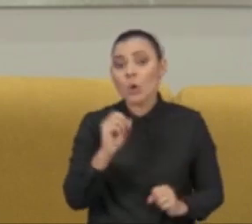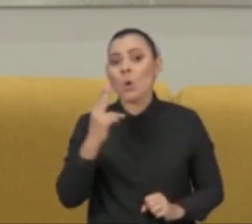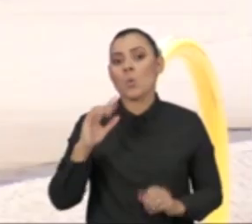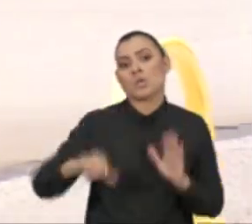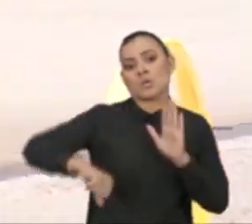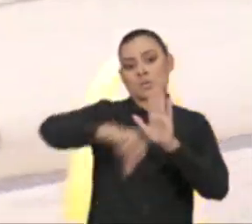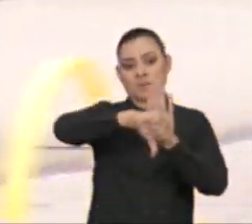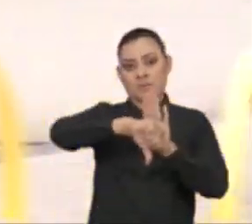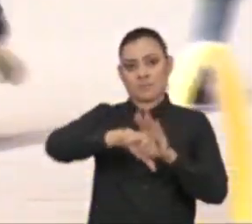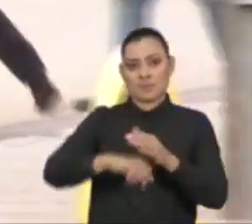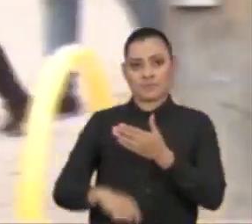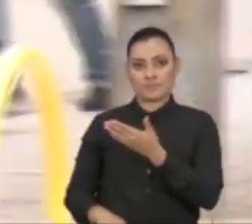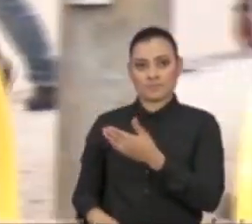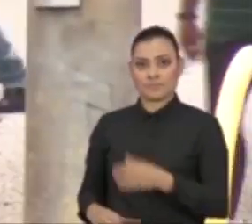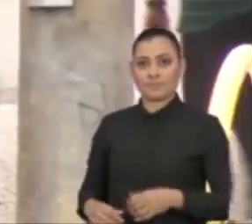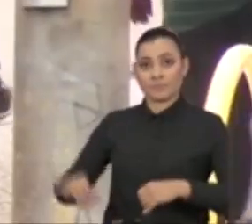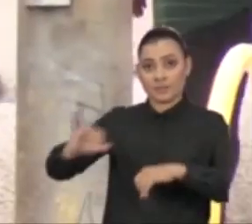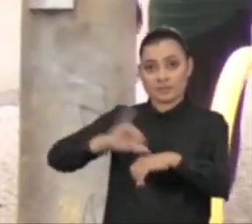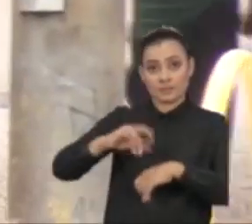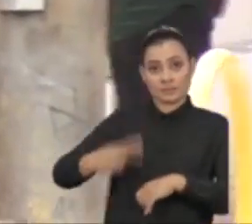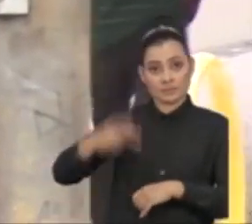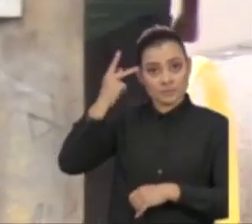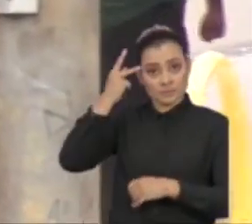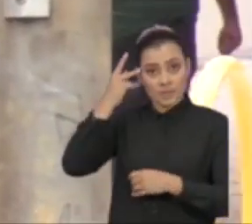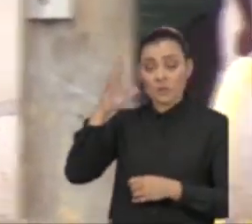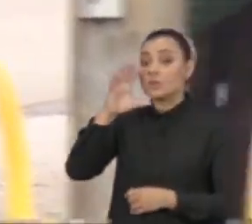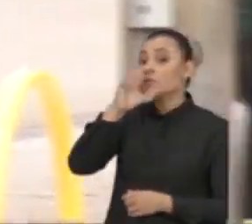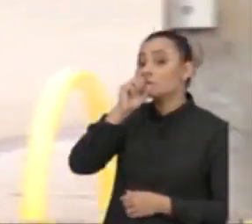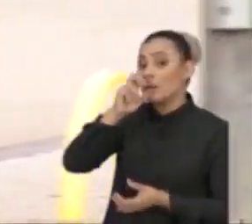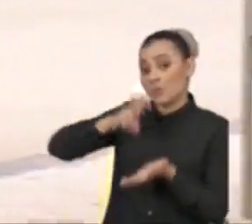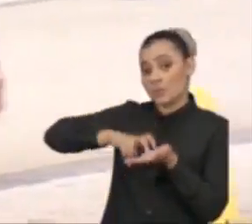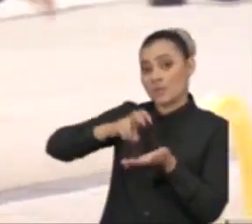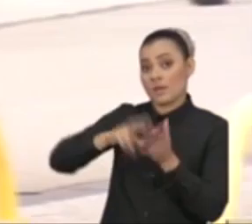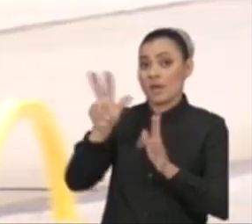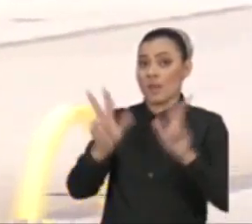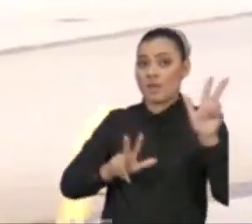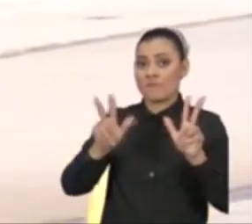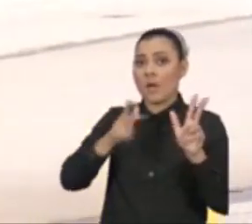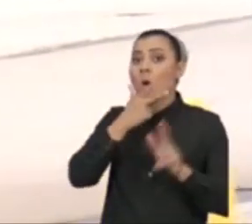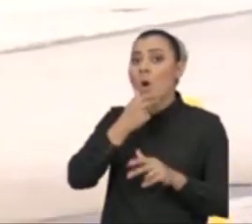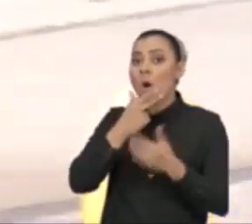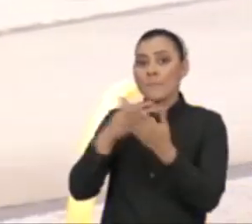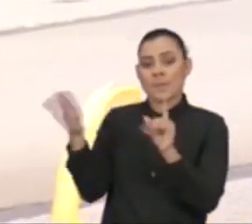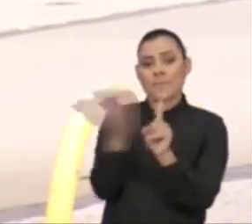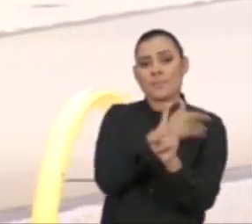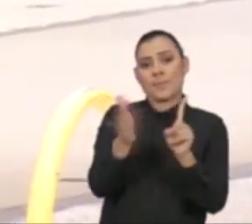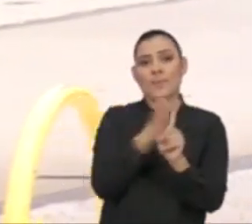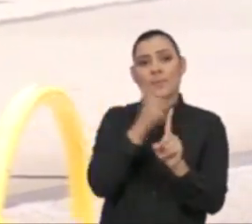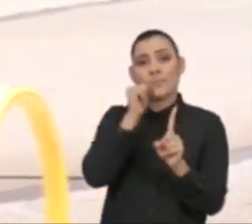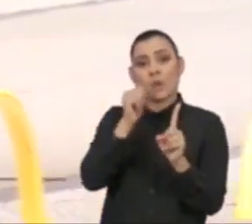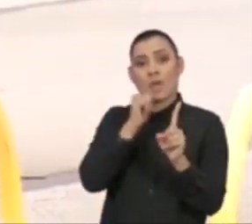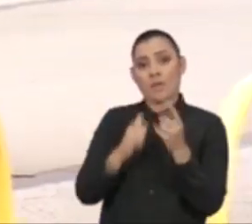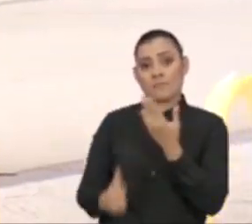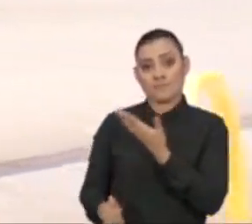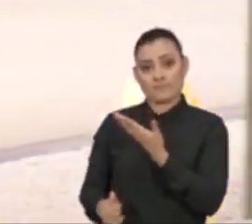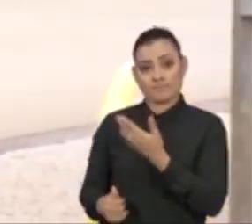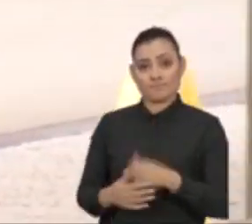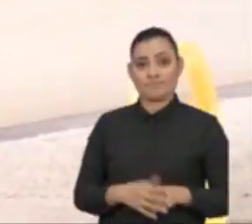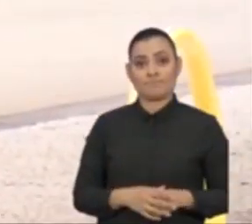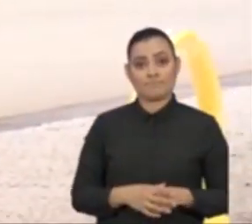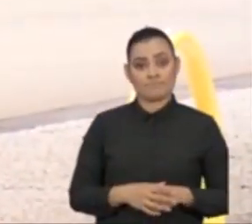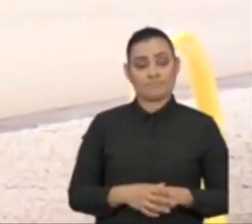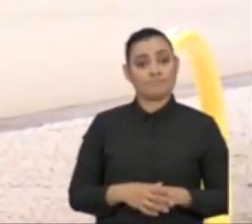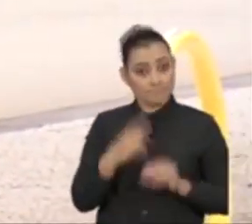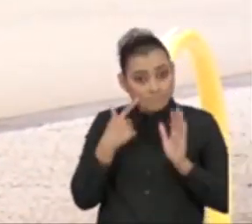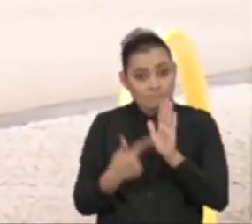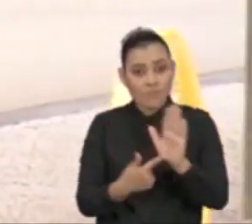crime. Centro de São Paulo, manhã de sábado de carnaval. Um homem espanca uma mulher. A agressão ilustra